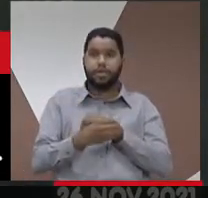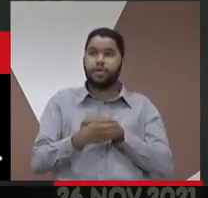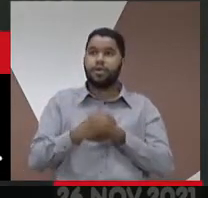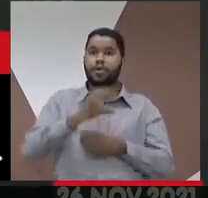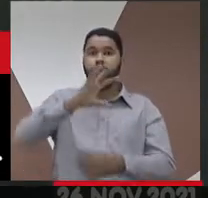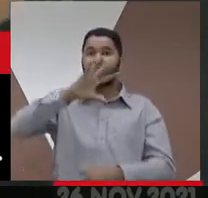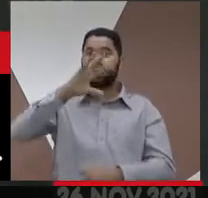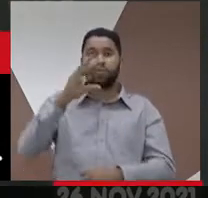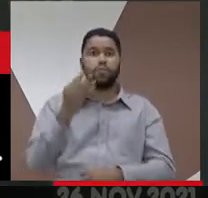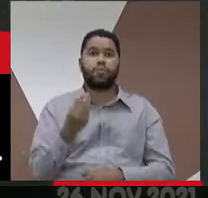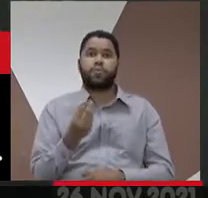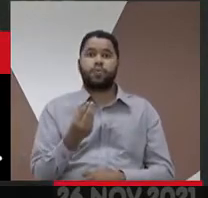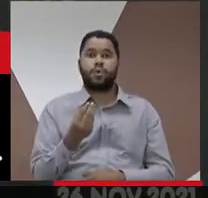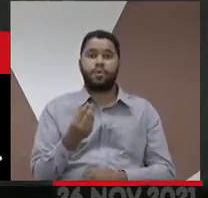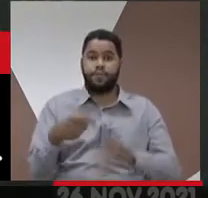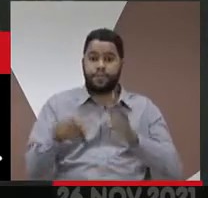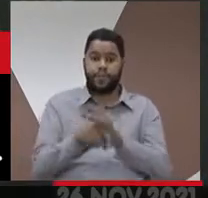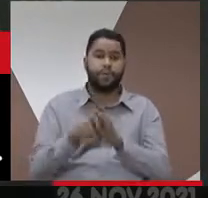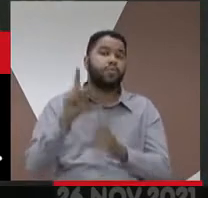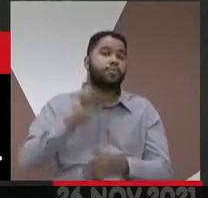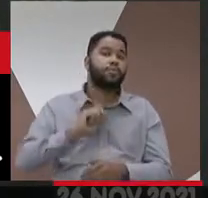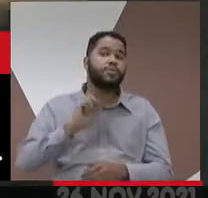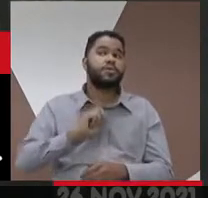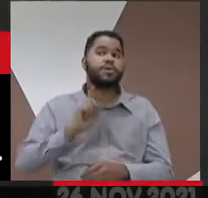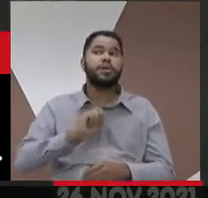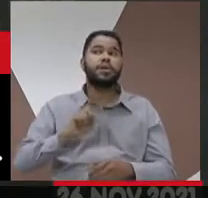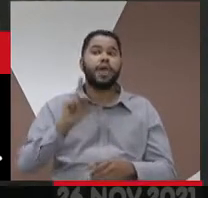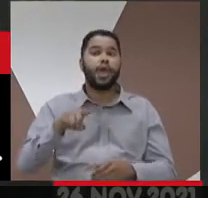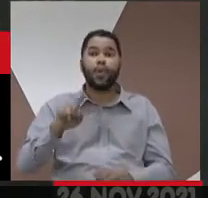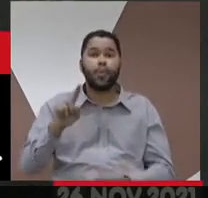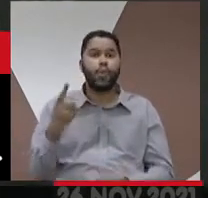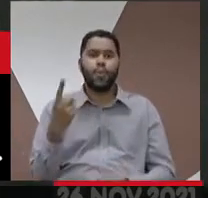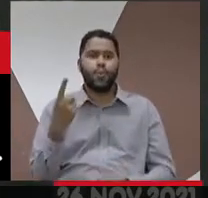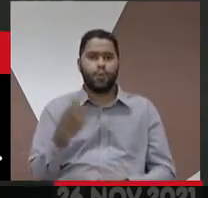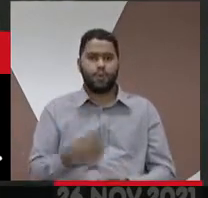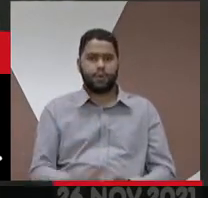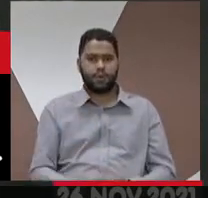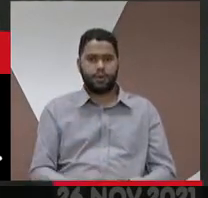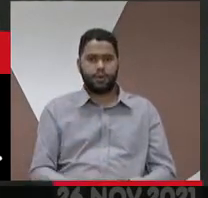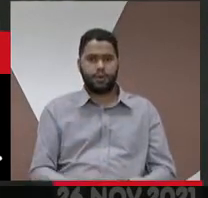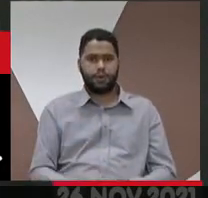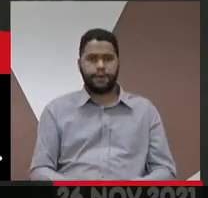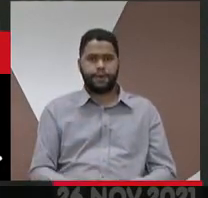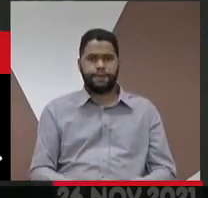parte de Minas Gerais, é um ecossistema só. Então,